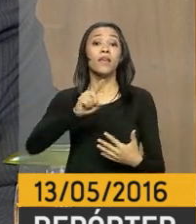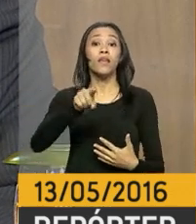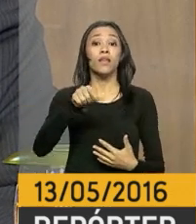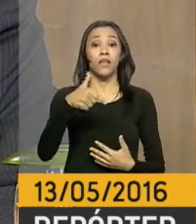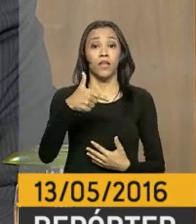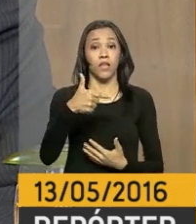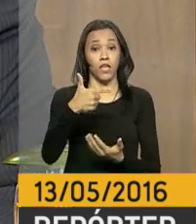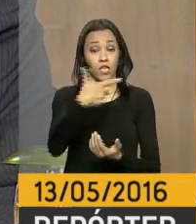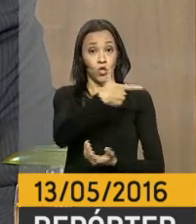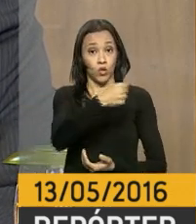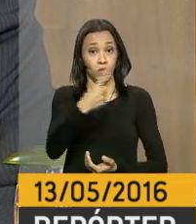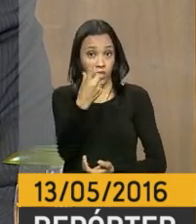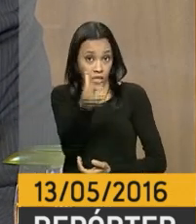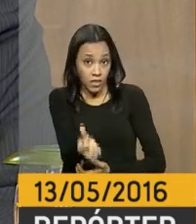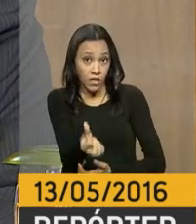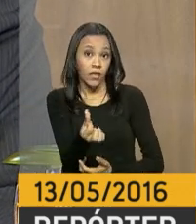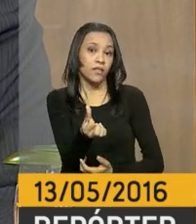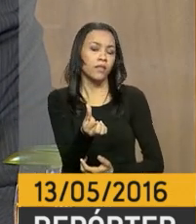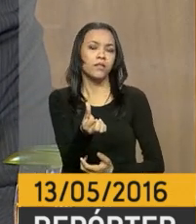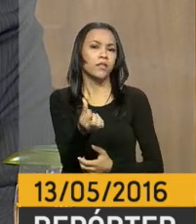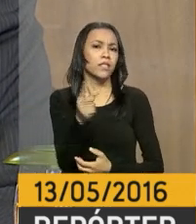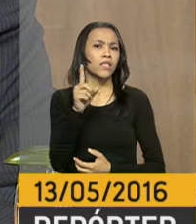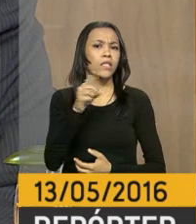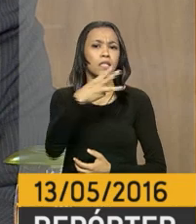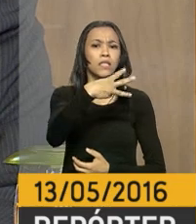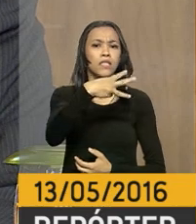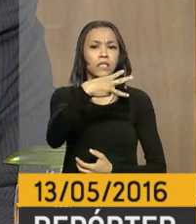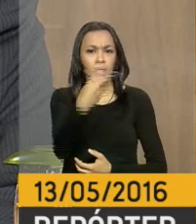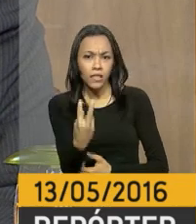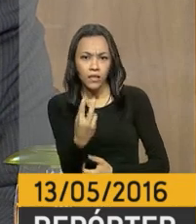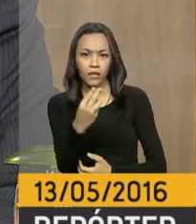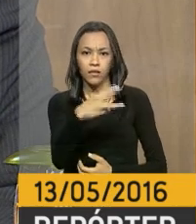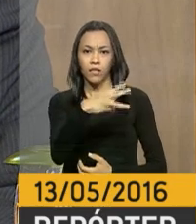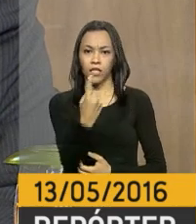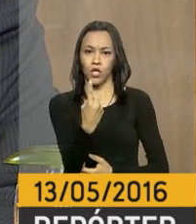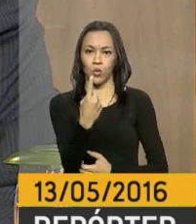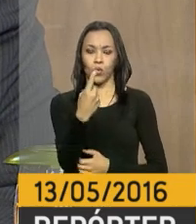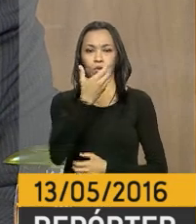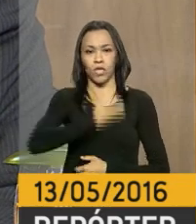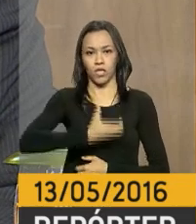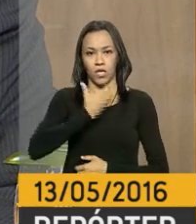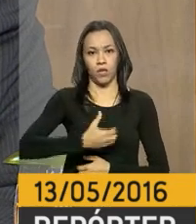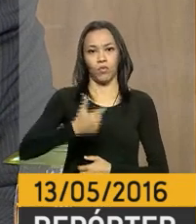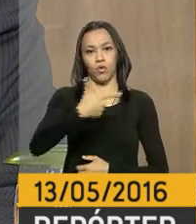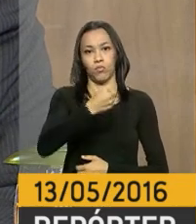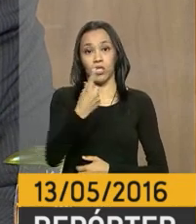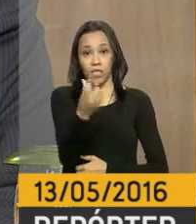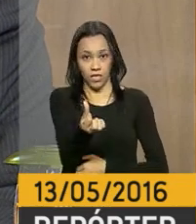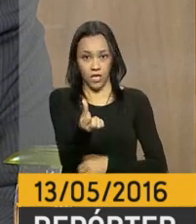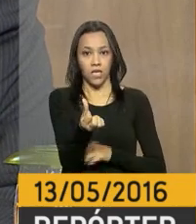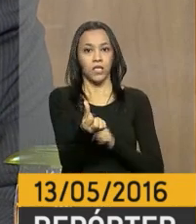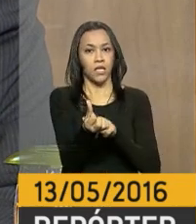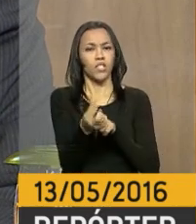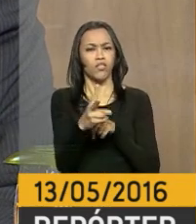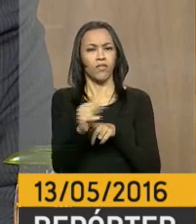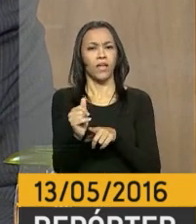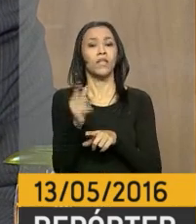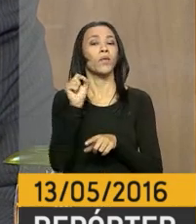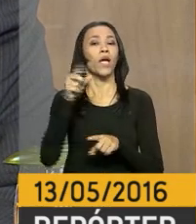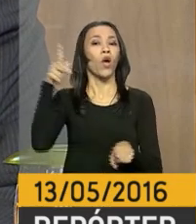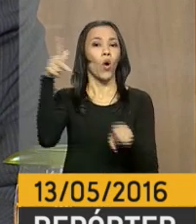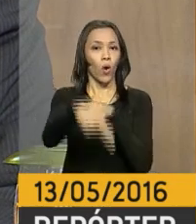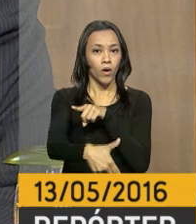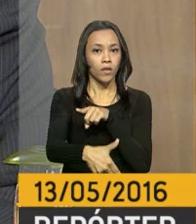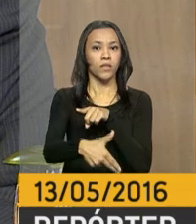em 31 de Dezembro de 2016 nós deveremos ter cortado